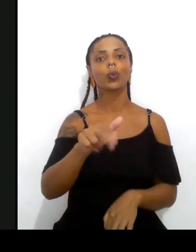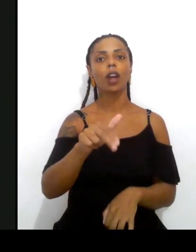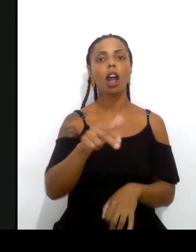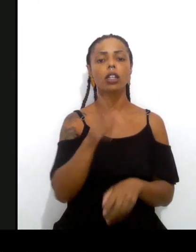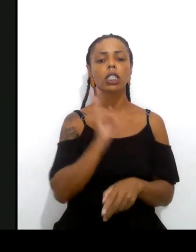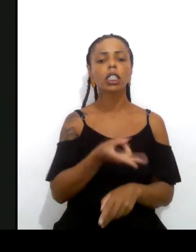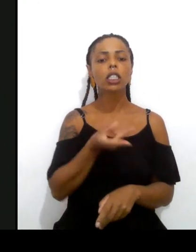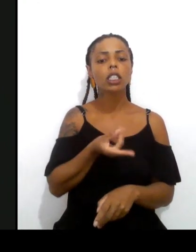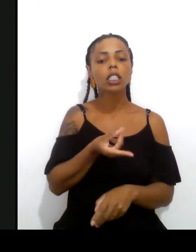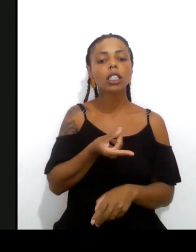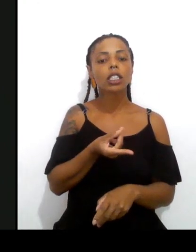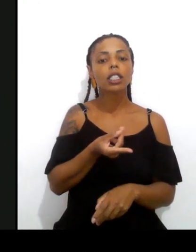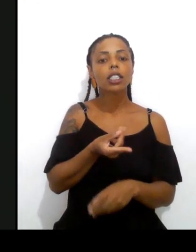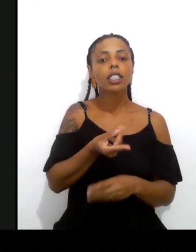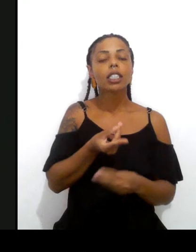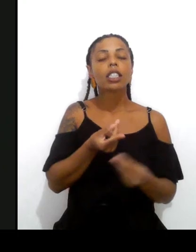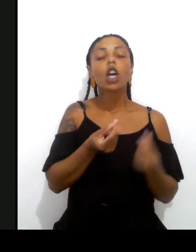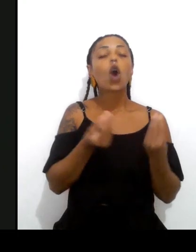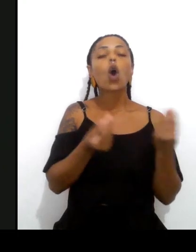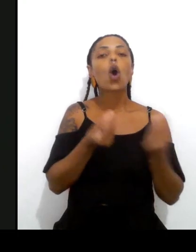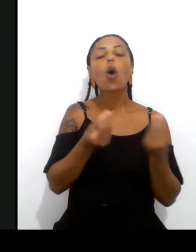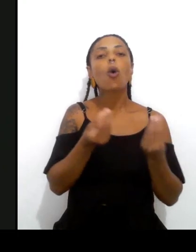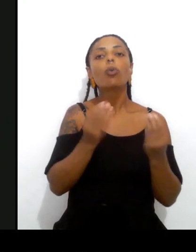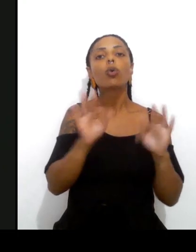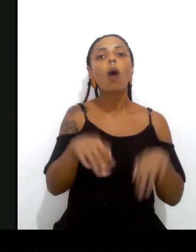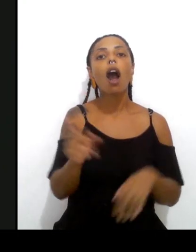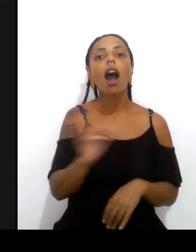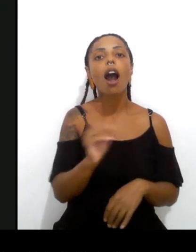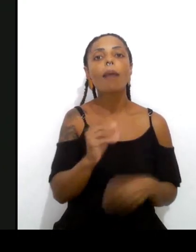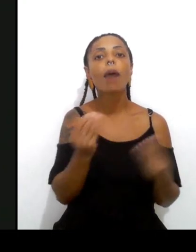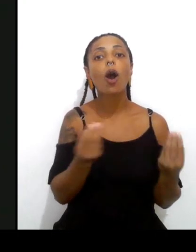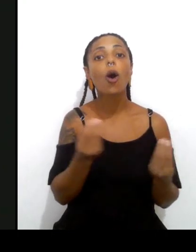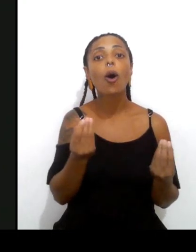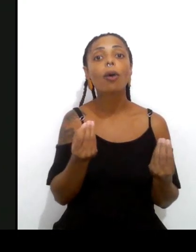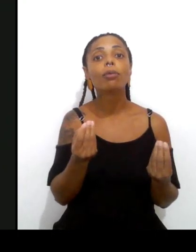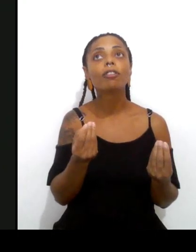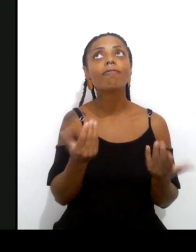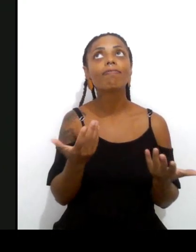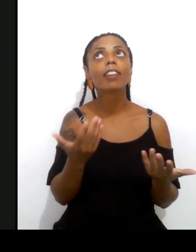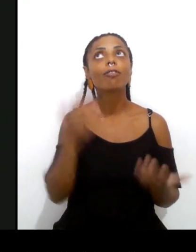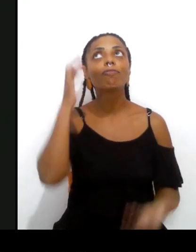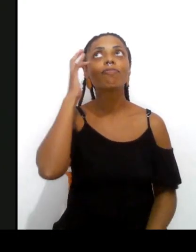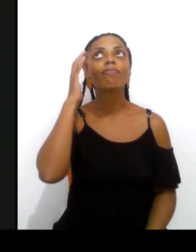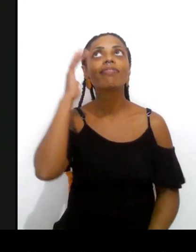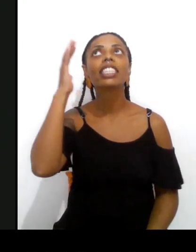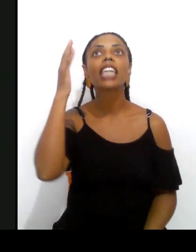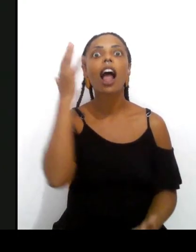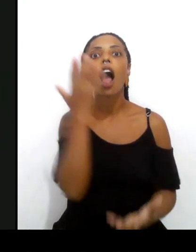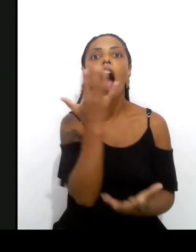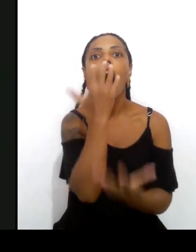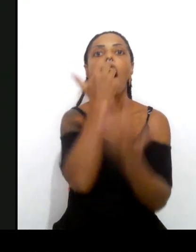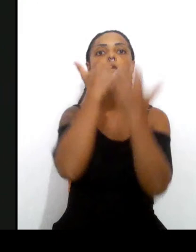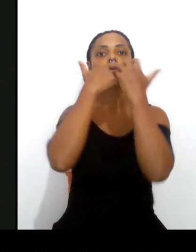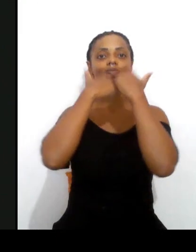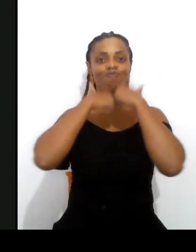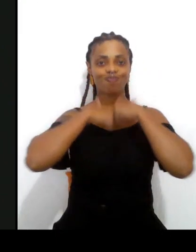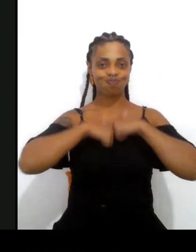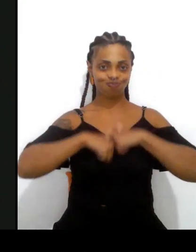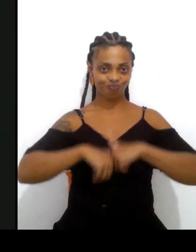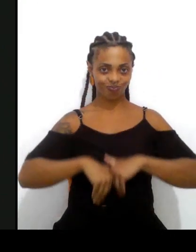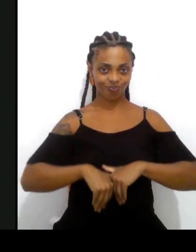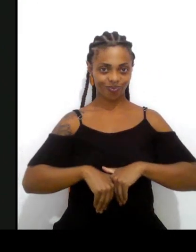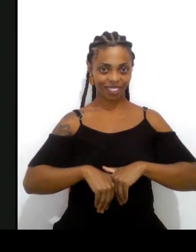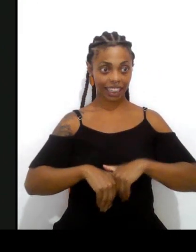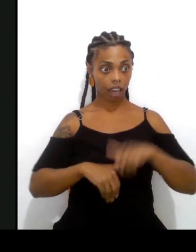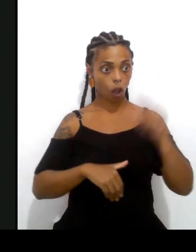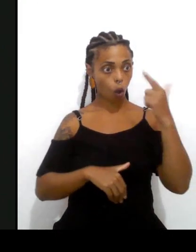para que não se acabe existe então a fantasia de devoração e devorar este